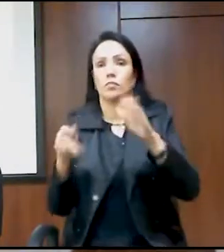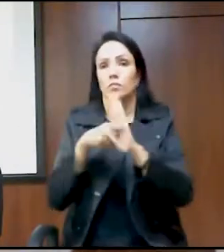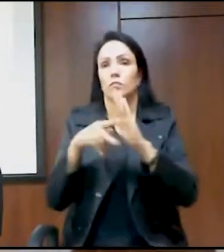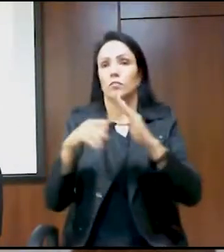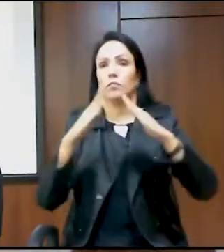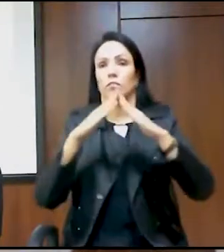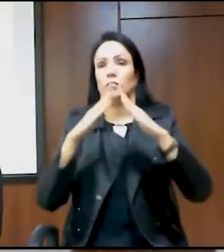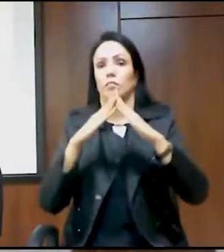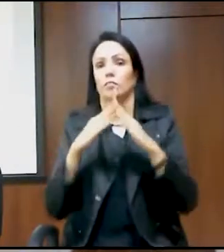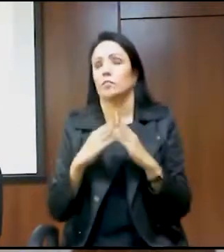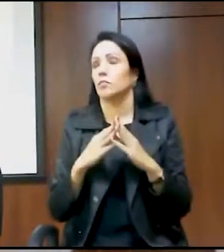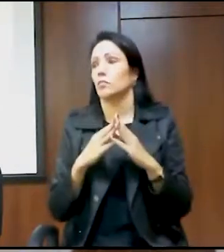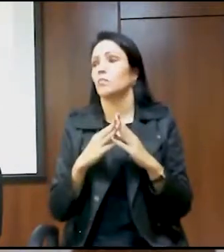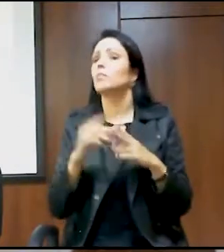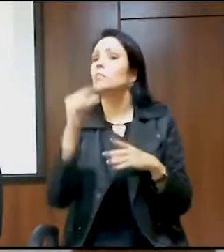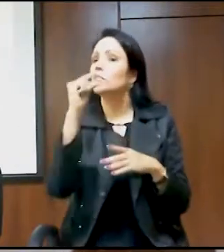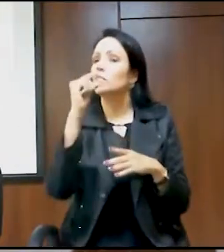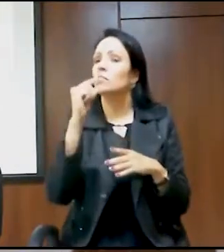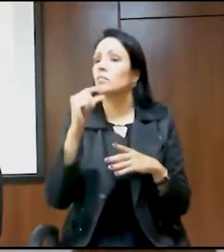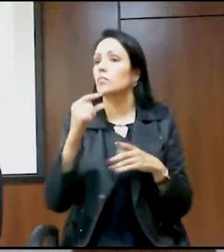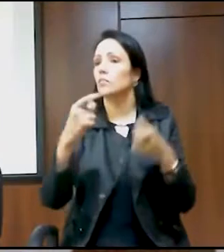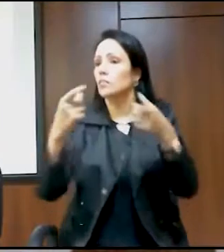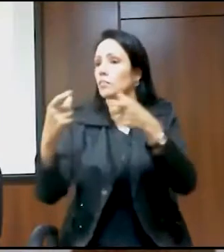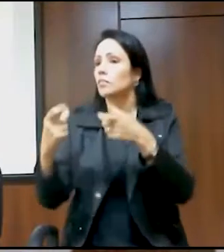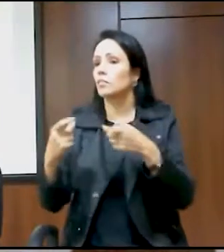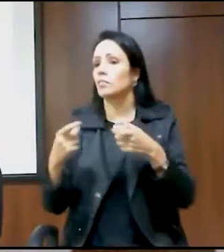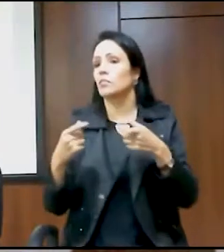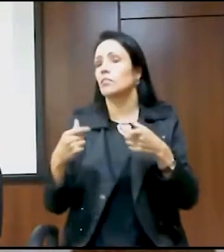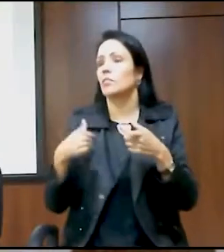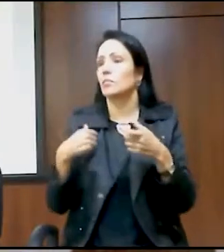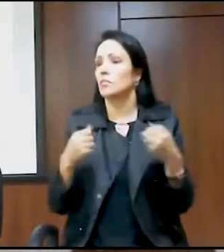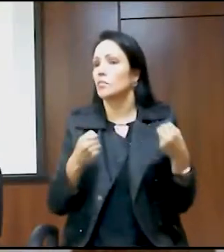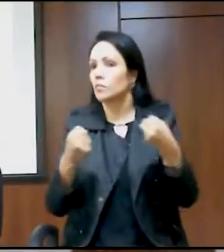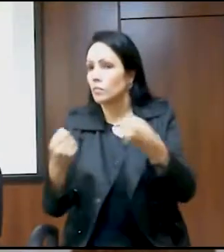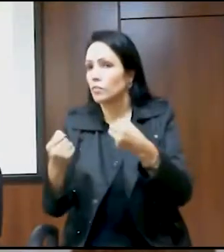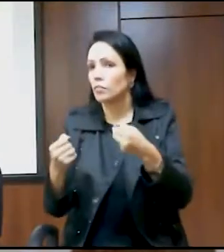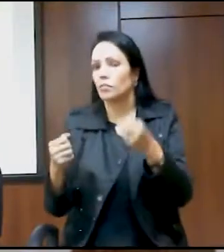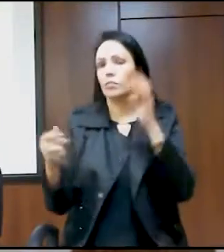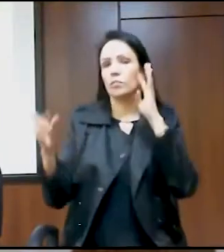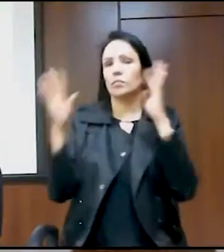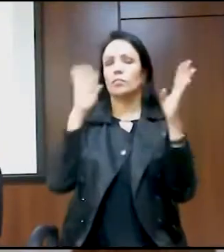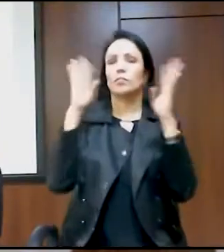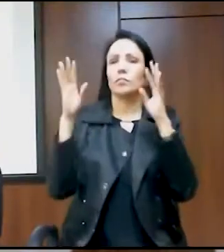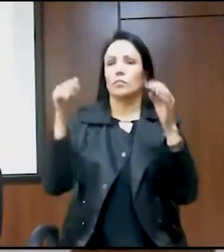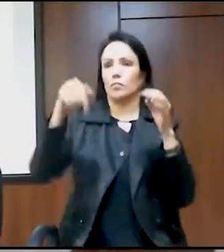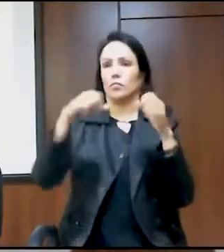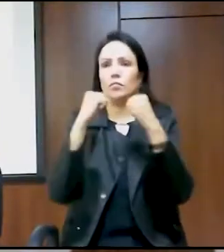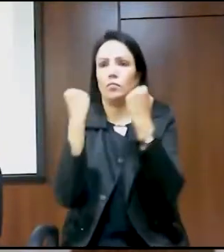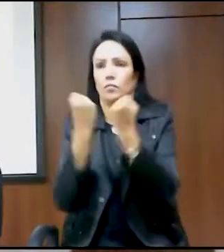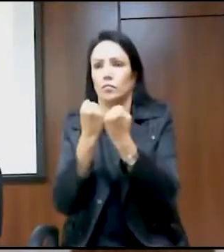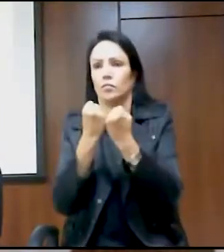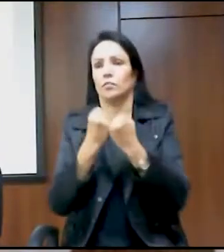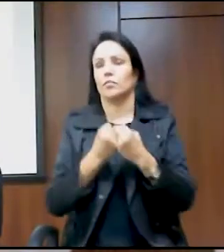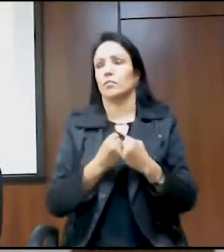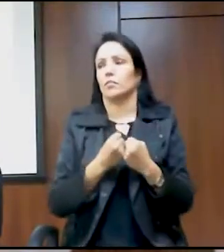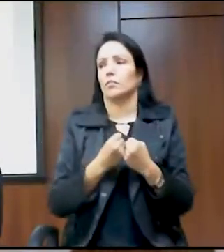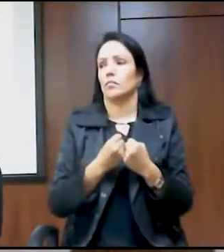né? Então, um pouco desse lugar que eu venho trazer algumas reflexões para esse seminário, e